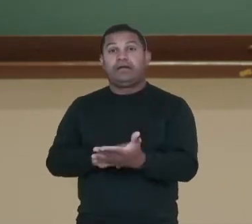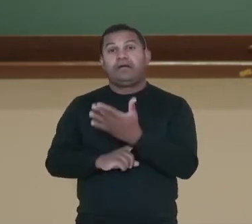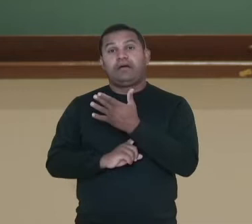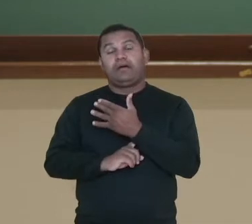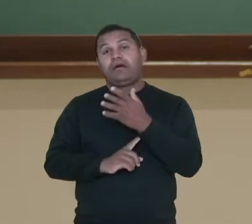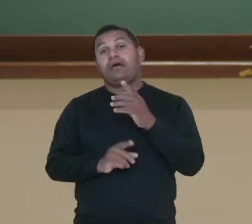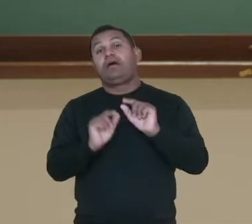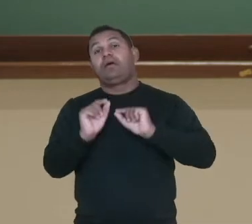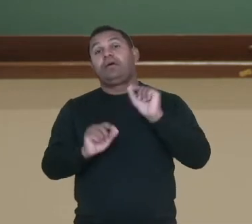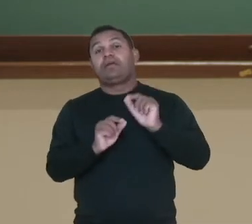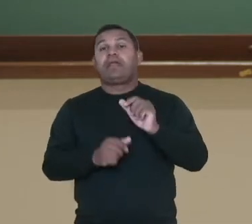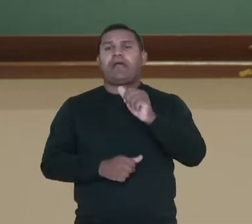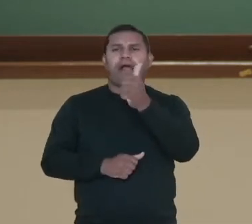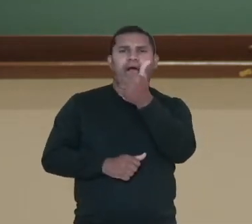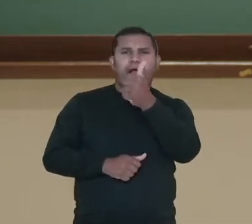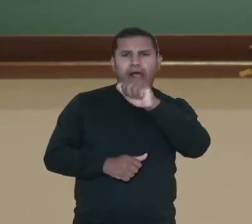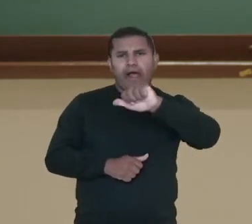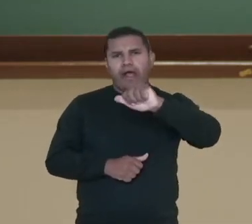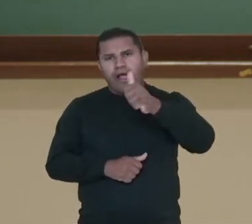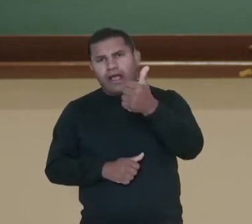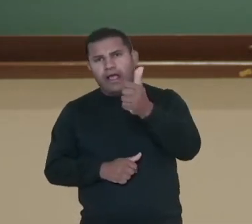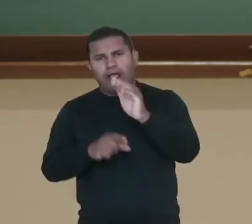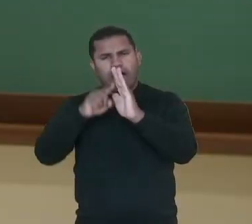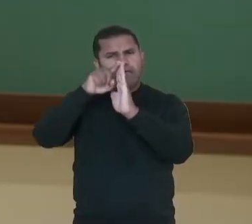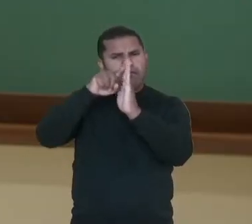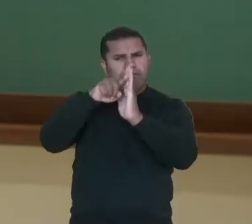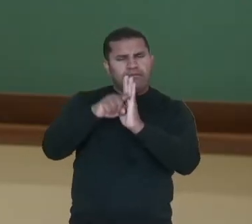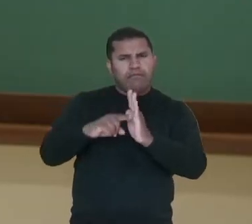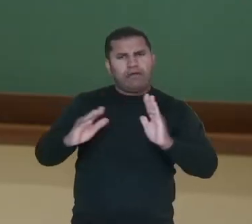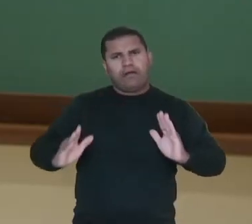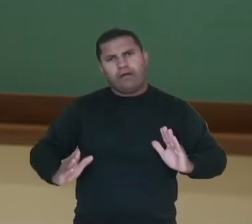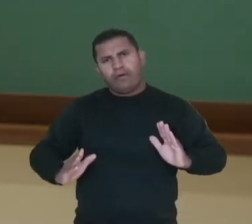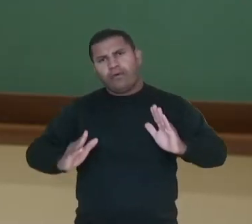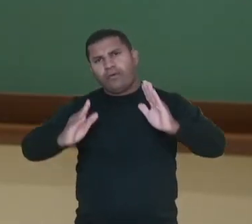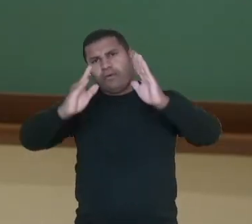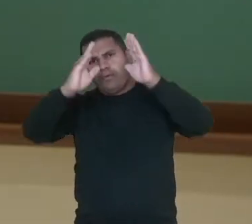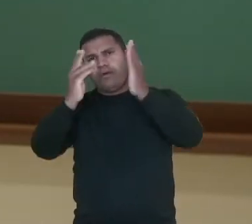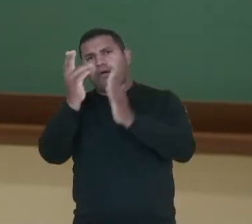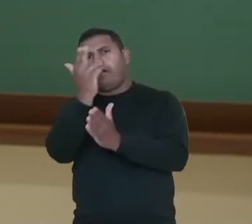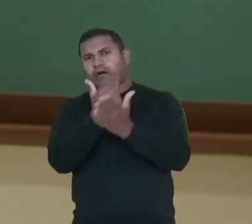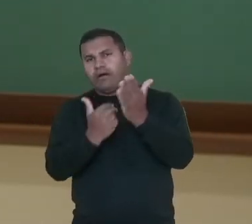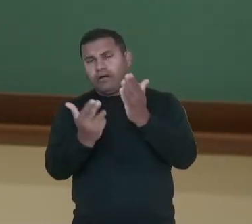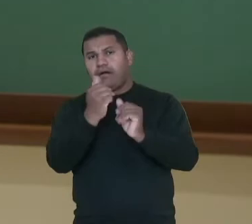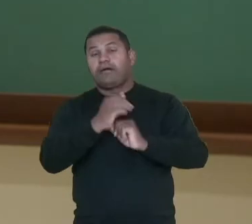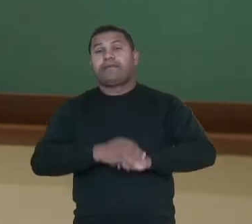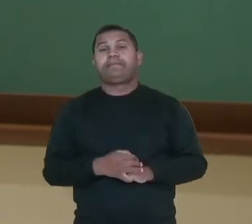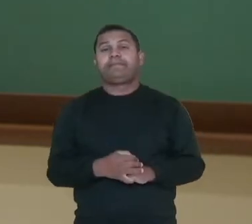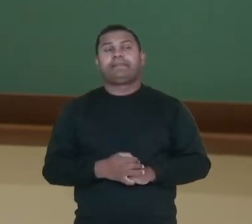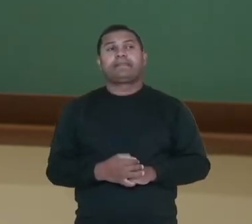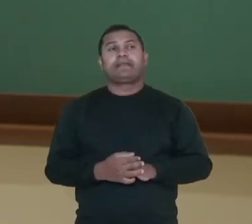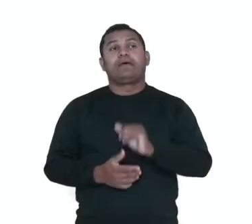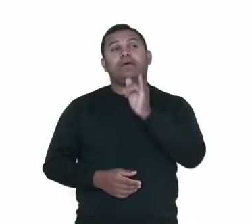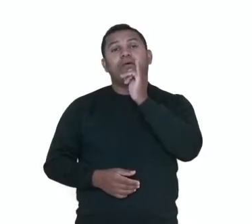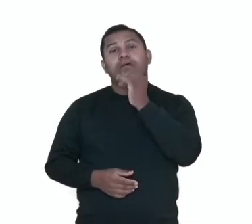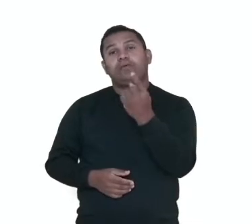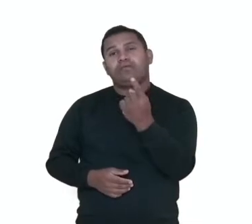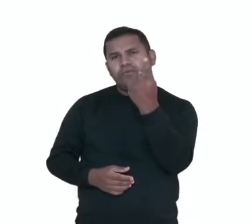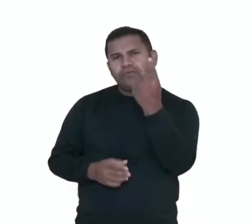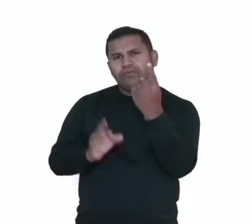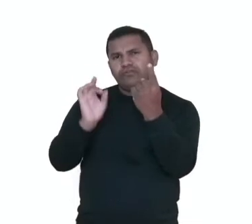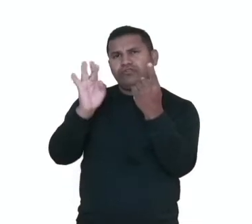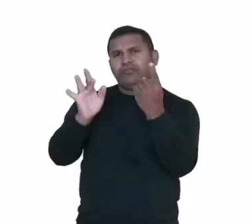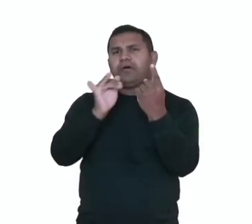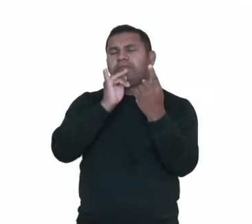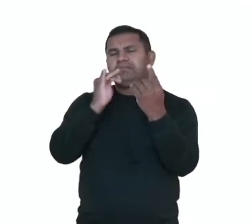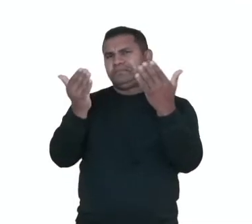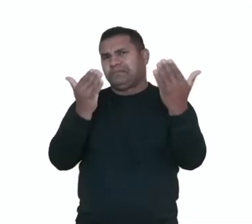desses gráficos que nós mostraremos agora aqui, olha só. Então aqui temos um exemplo fictício, ok? Então temos aqui